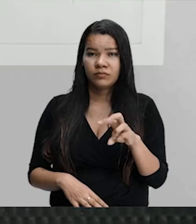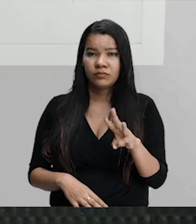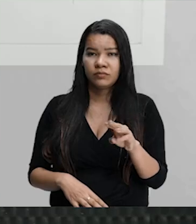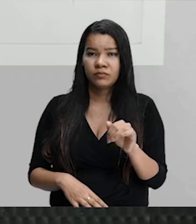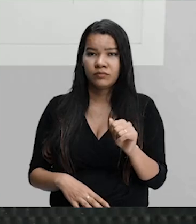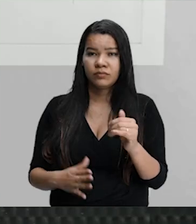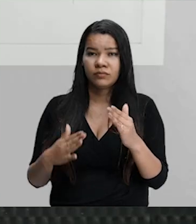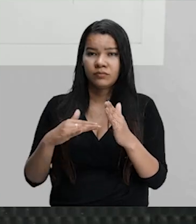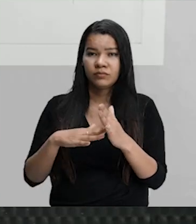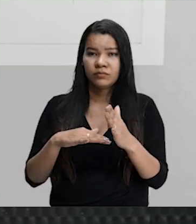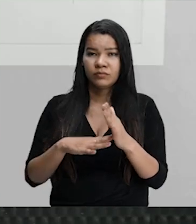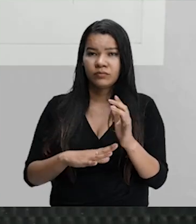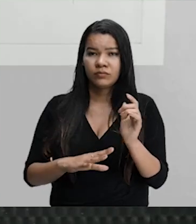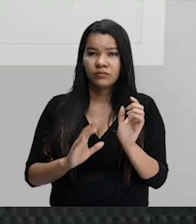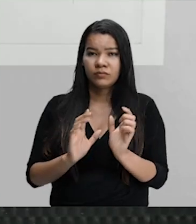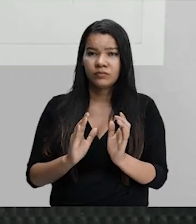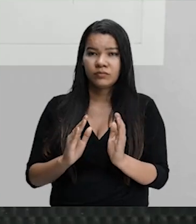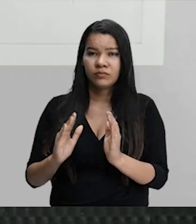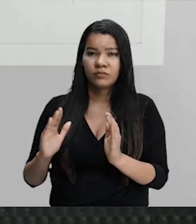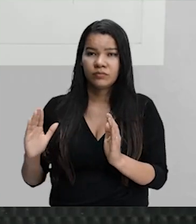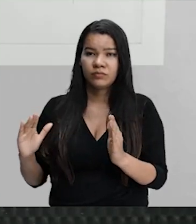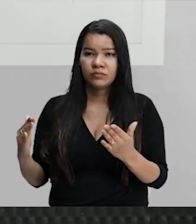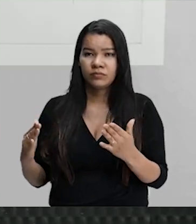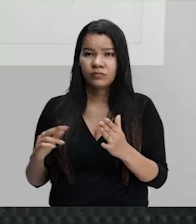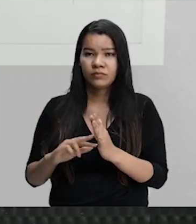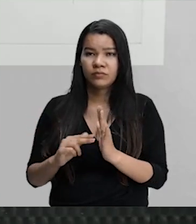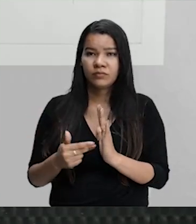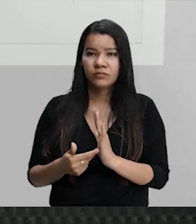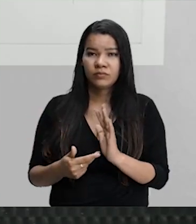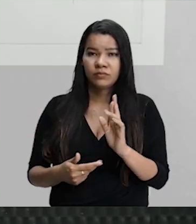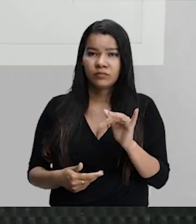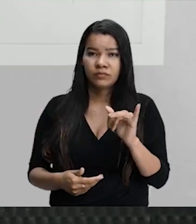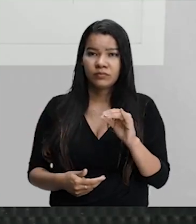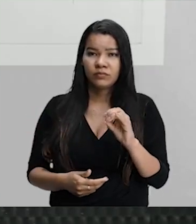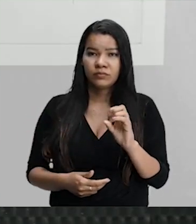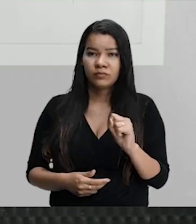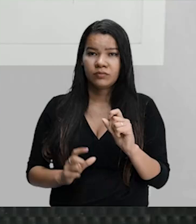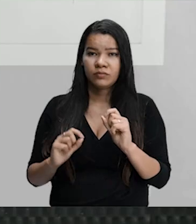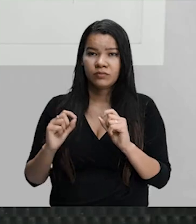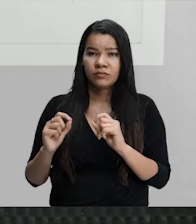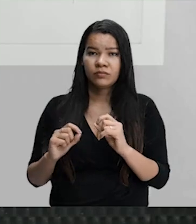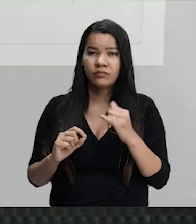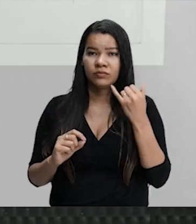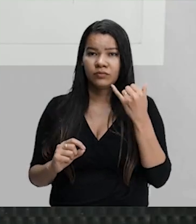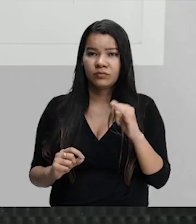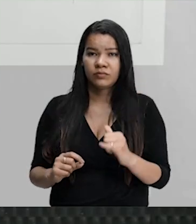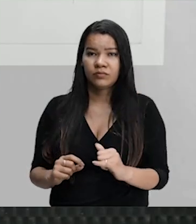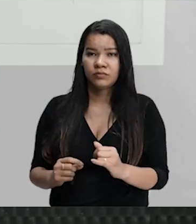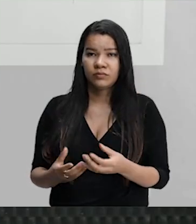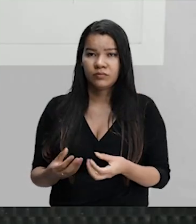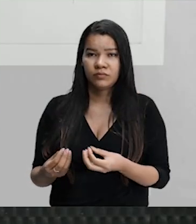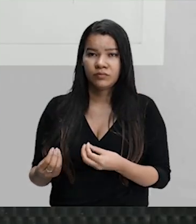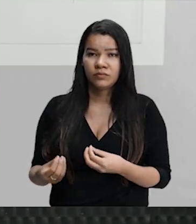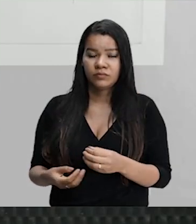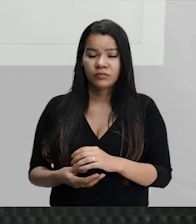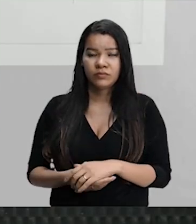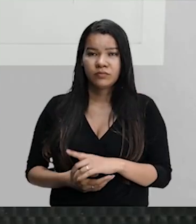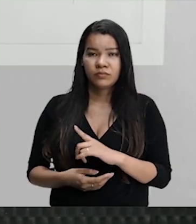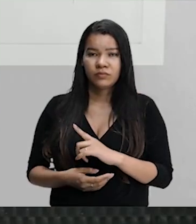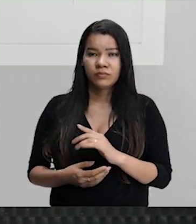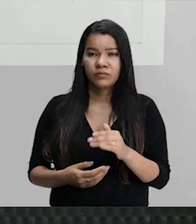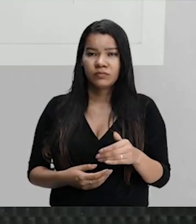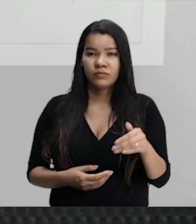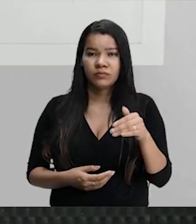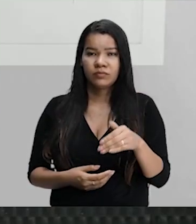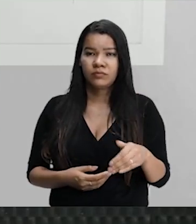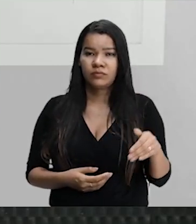dessa escala. Ou seja, são raios que são muito energéticos. Tá, ok? Tem uma